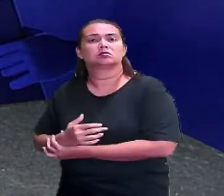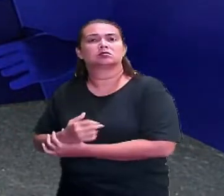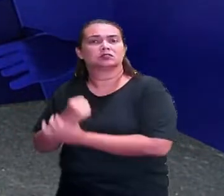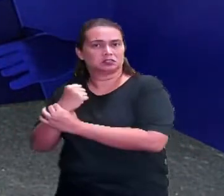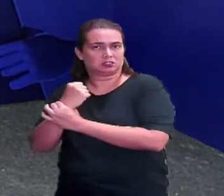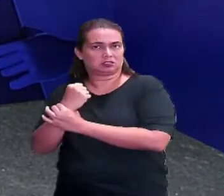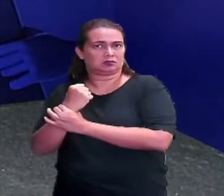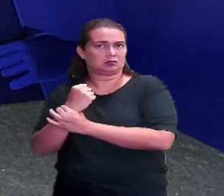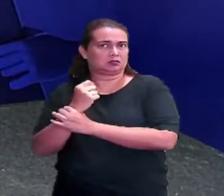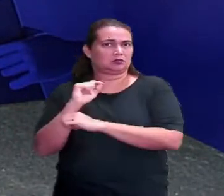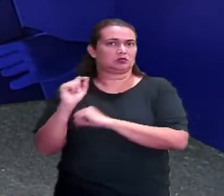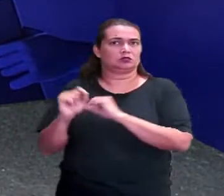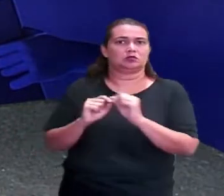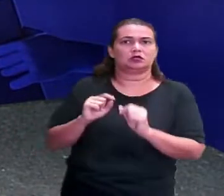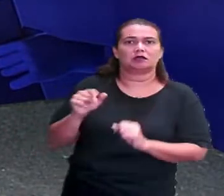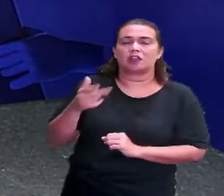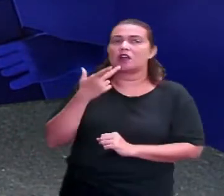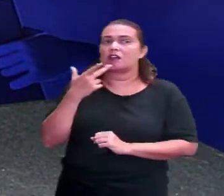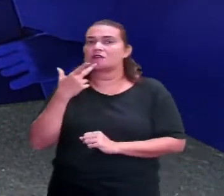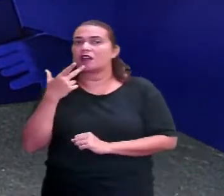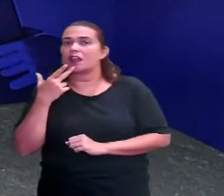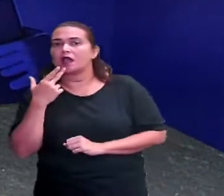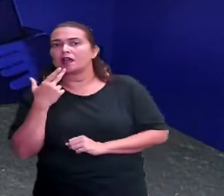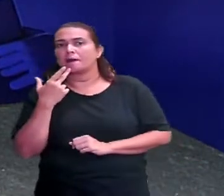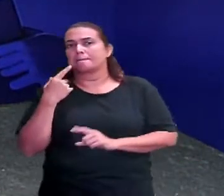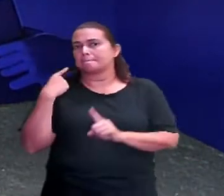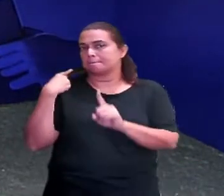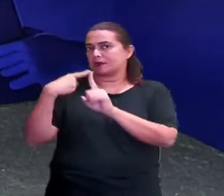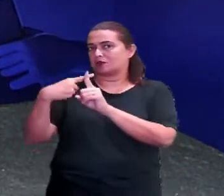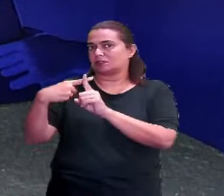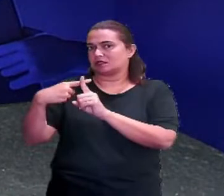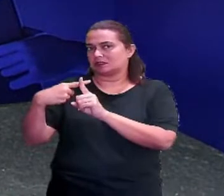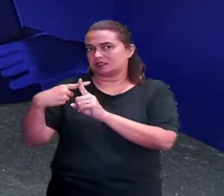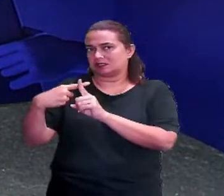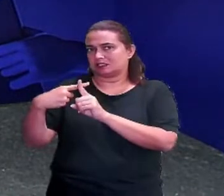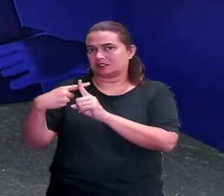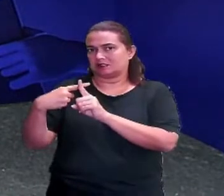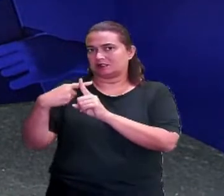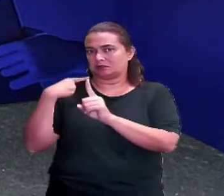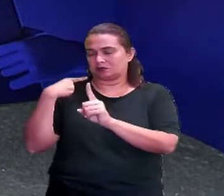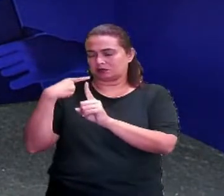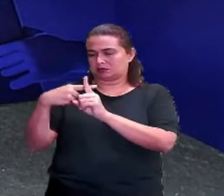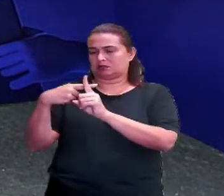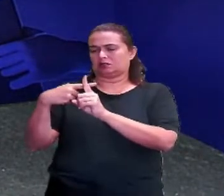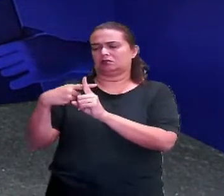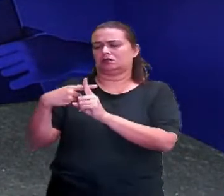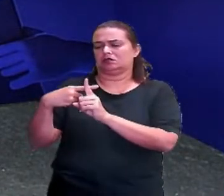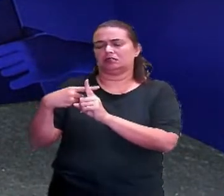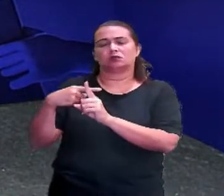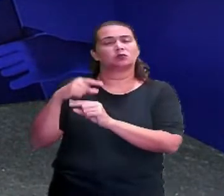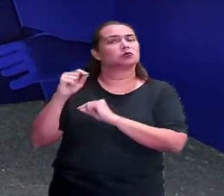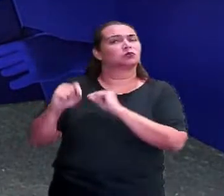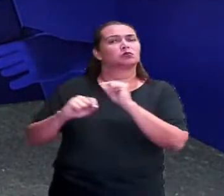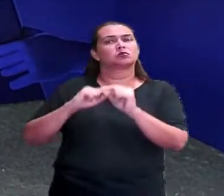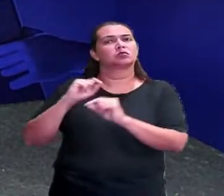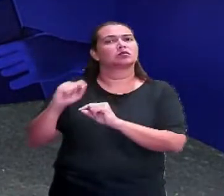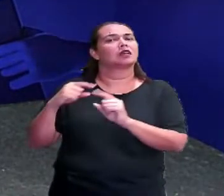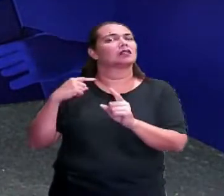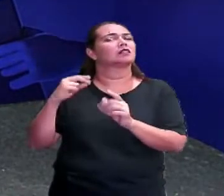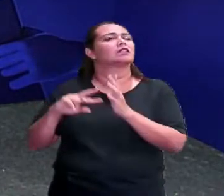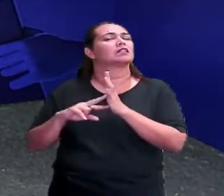grupo, é quando ele diz positivo, Quando se diz positivo, a palavra positivo é uma expressão muito